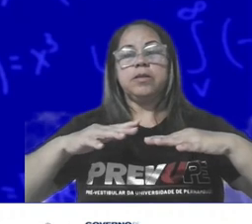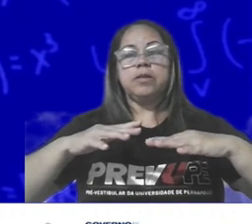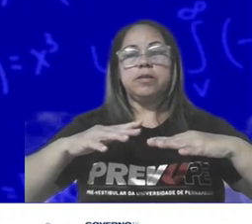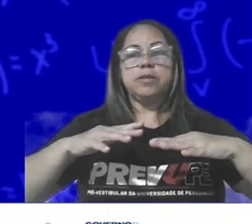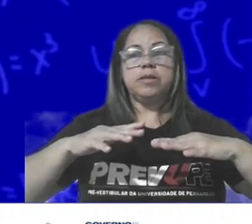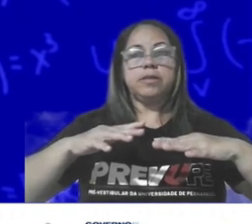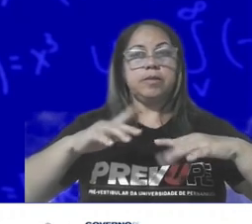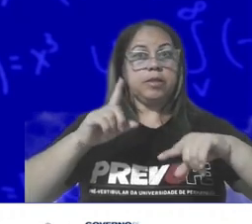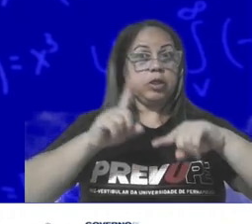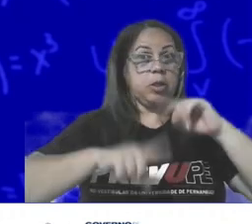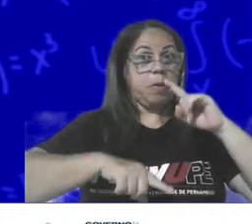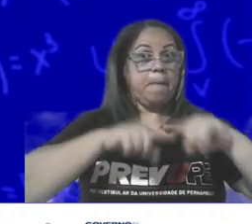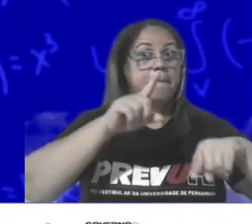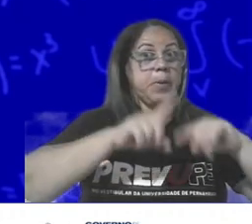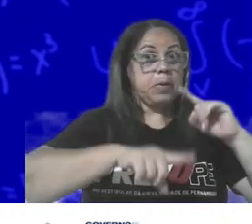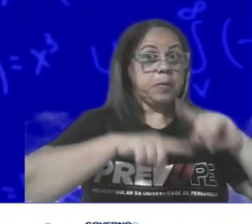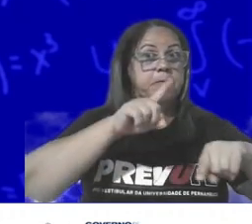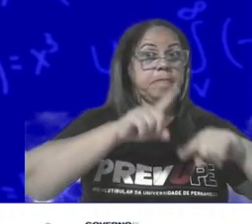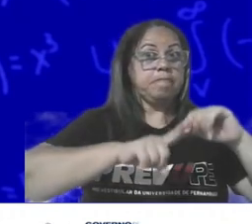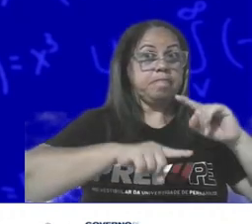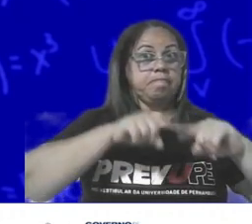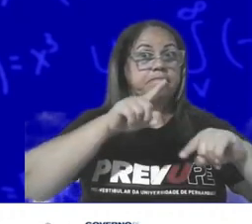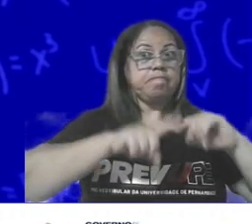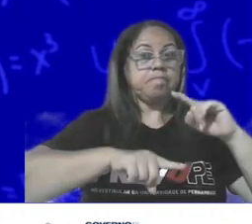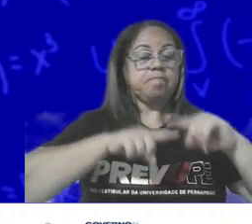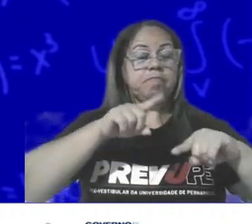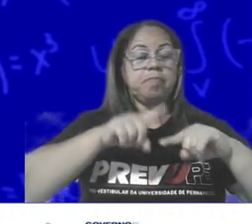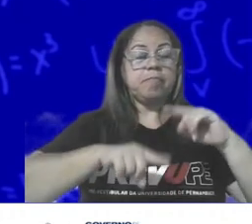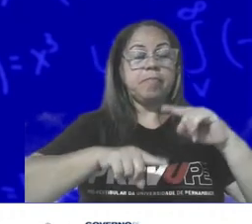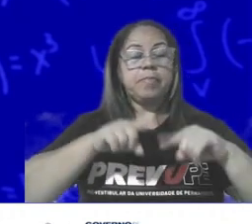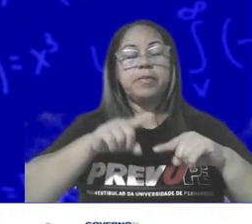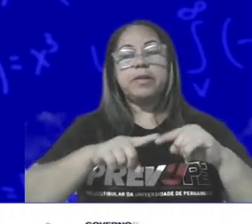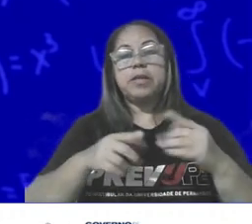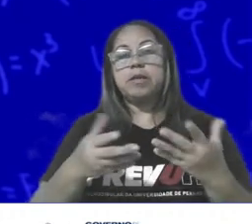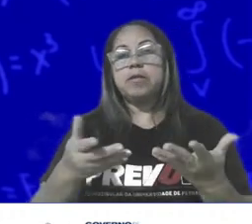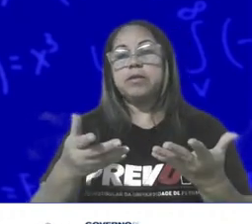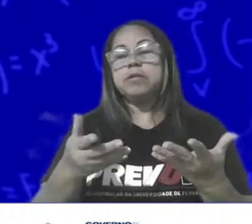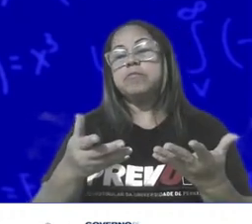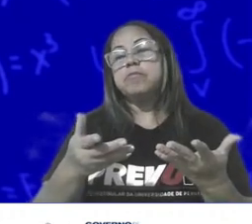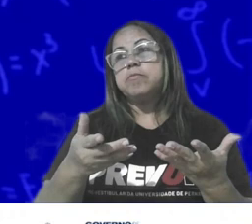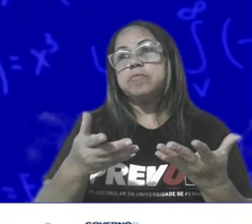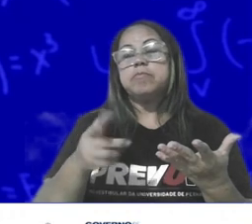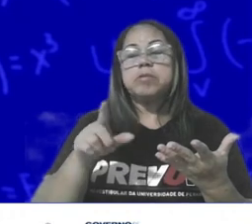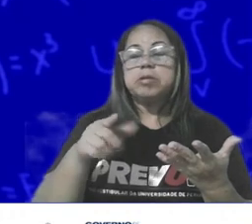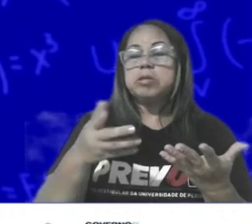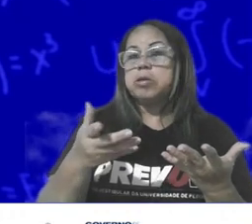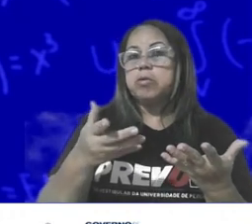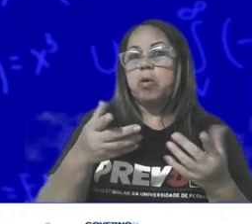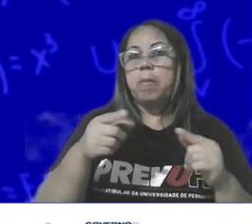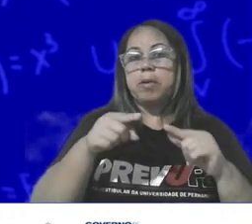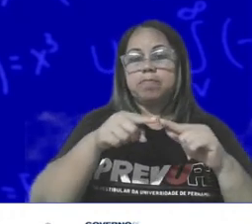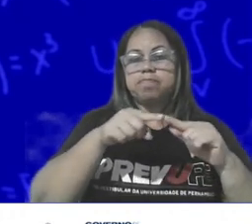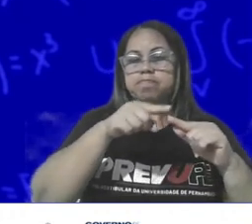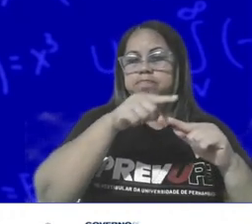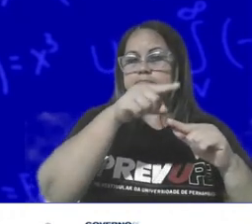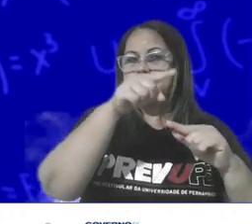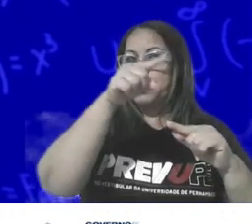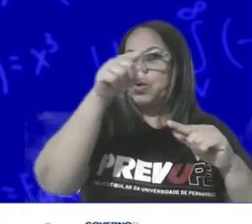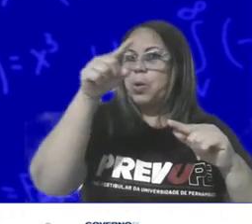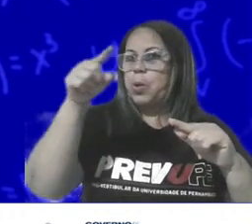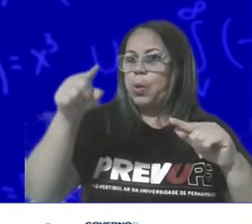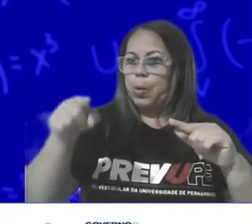o movimento destes orbes, desses corpos, são tomados como trajetórias